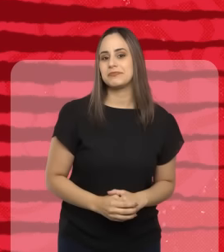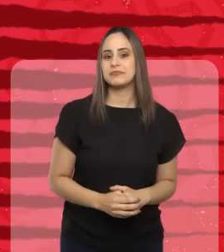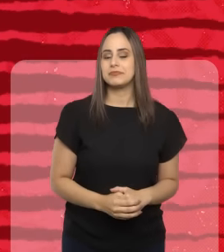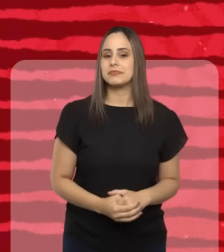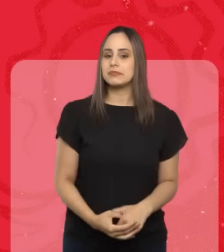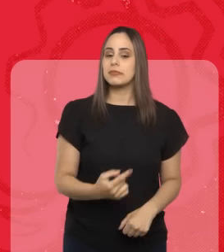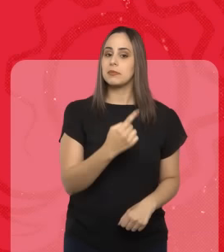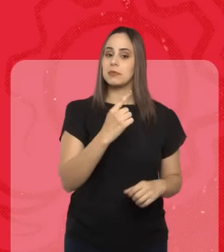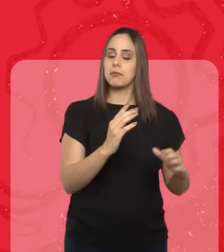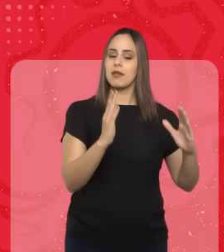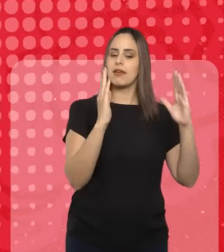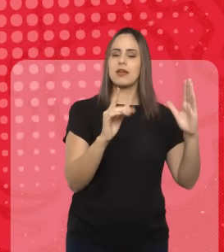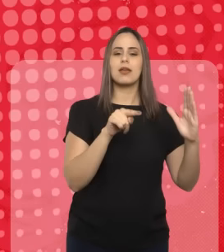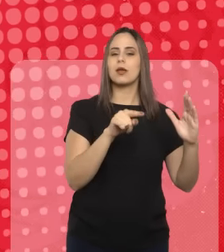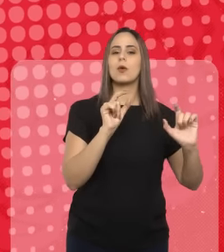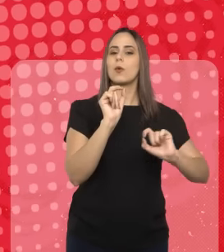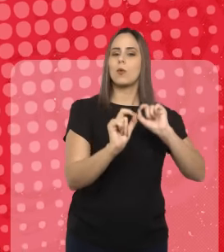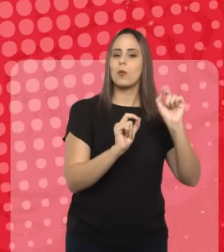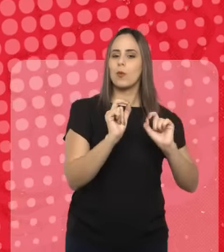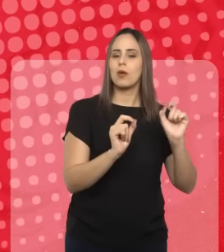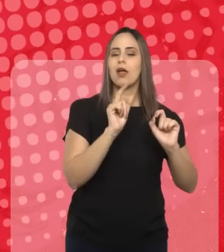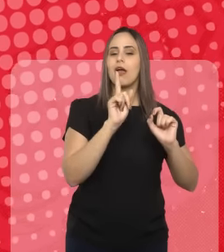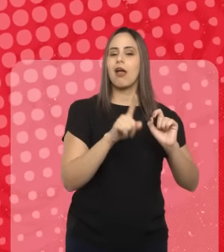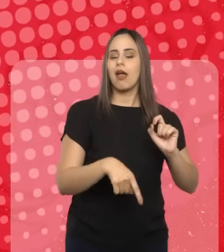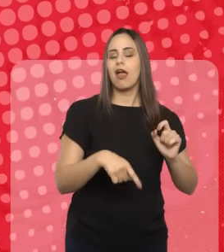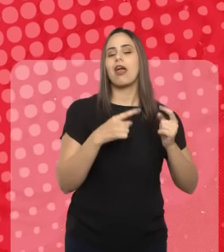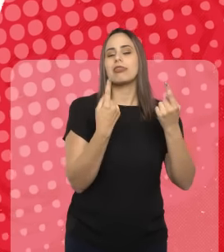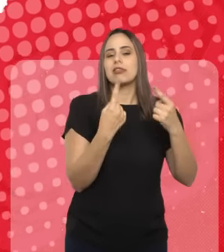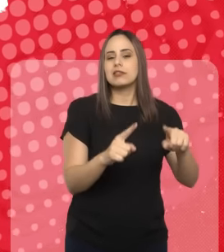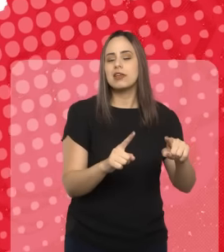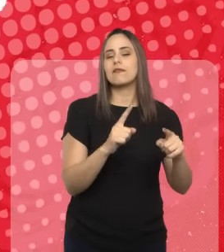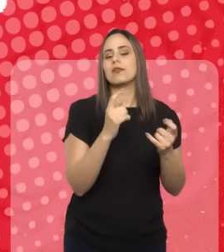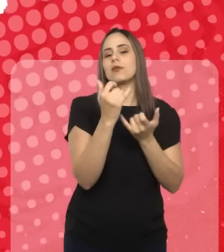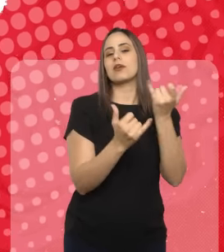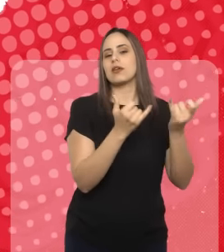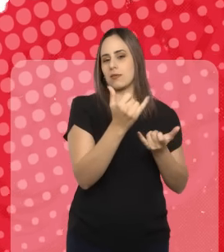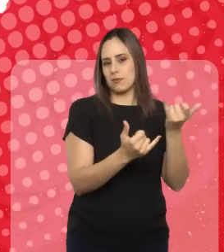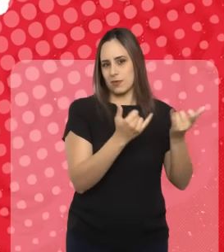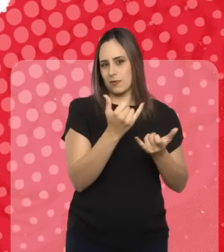A primeira fase será com desafios gamificados.